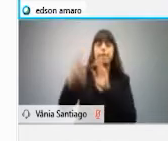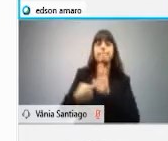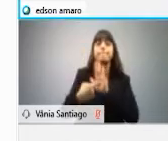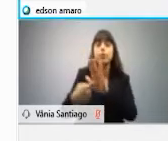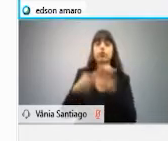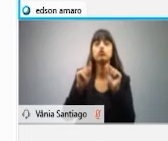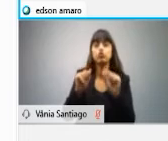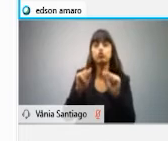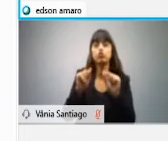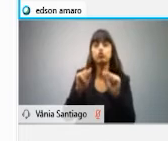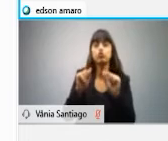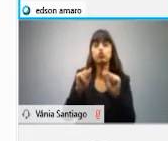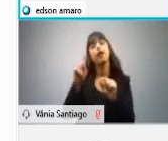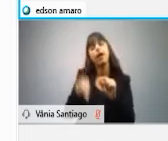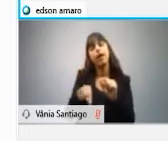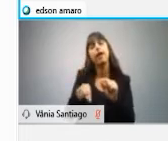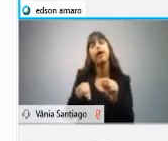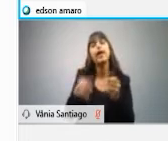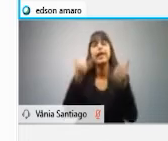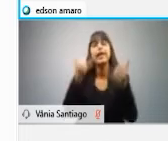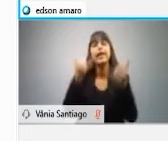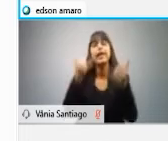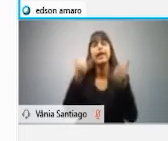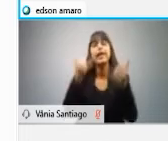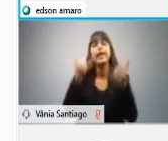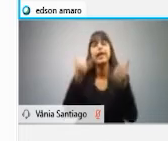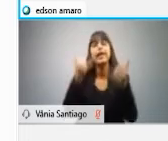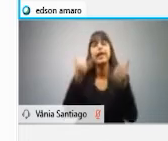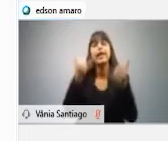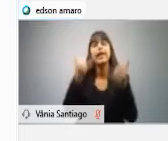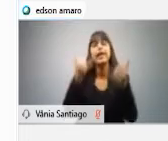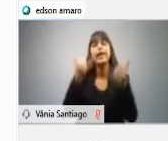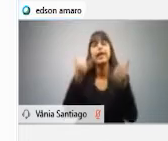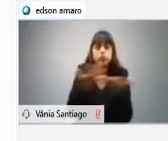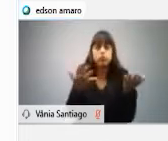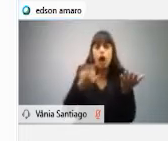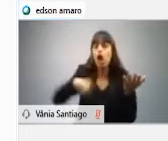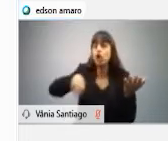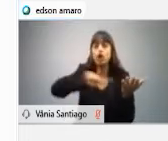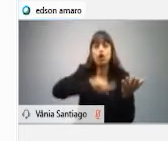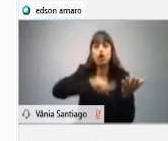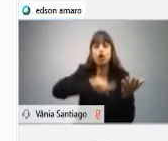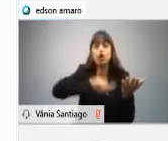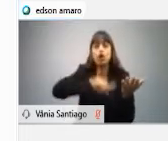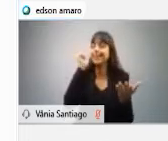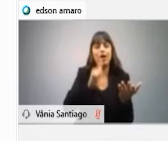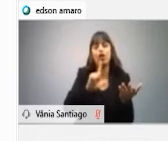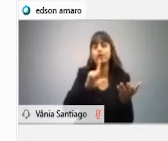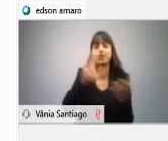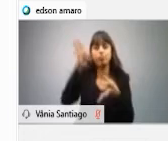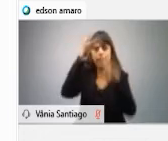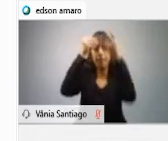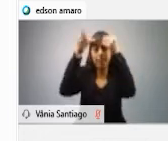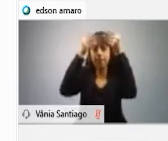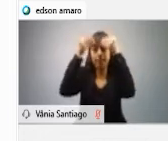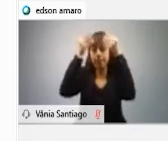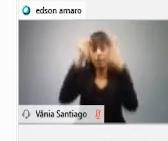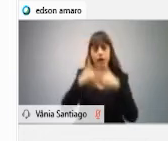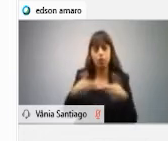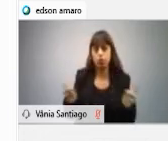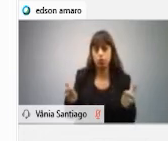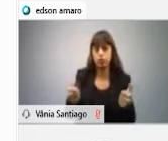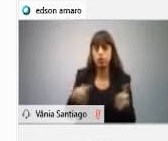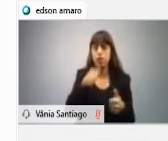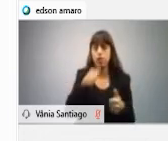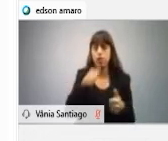absurdo volume de dados que nós somos incapazes de processar, né? Nessa minha representação aqui, nós estamos